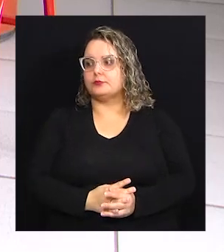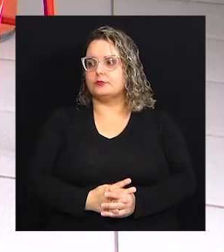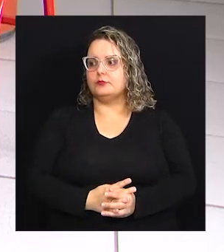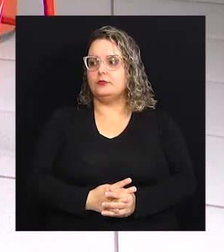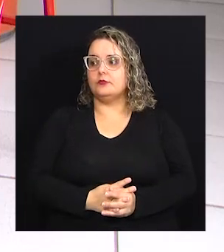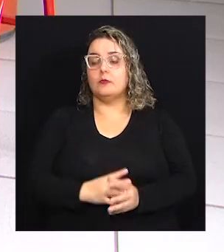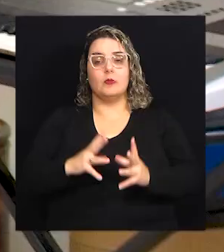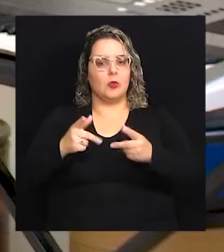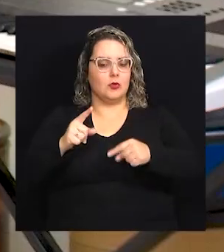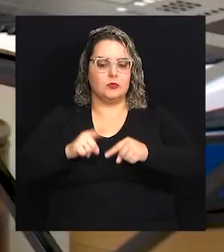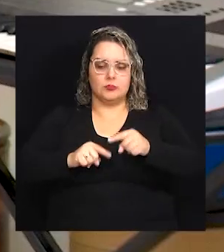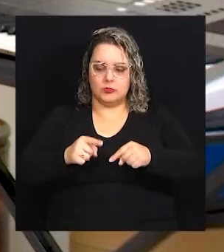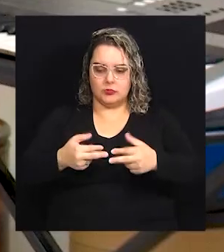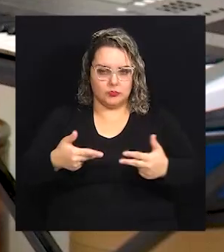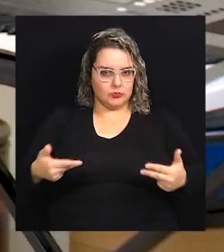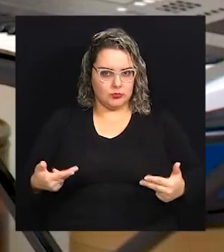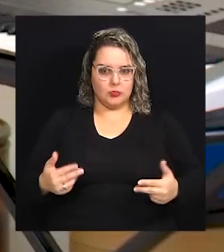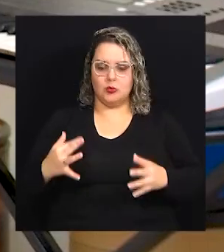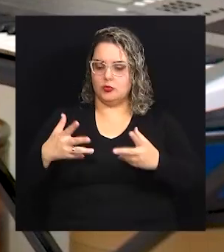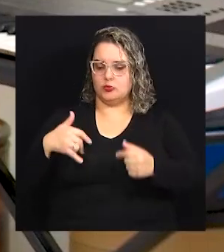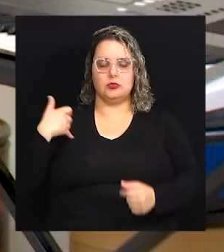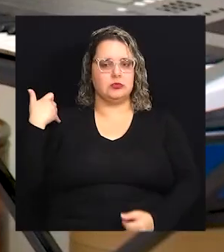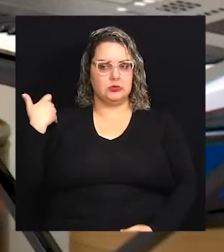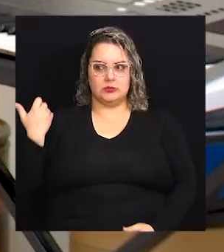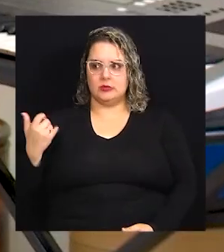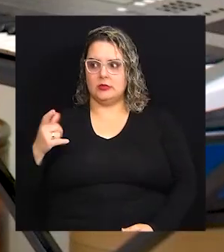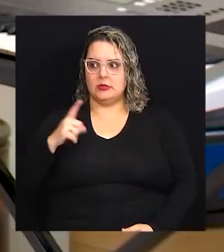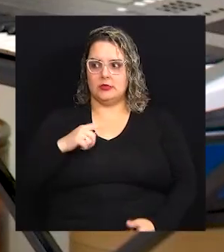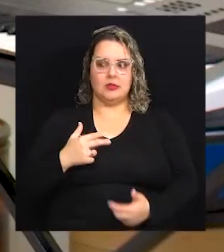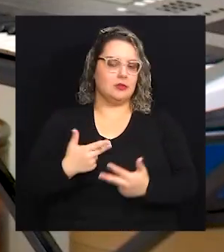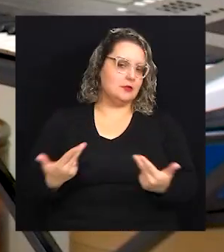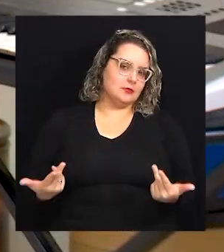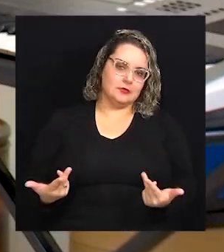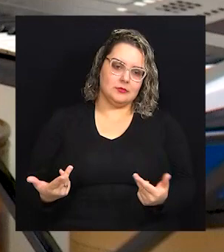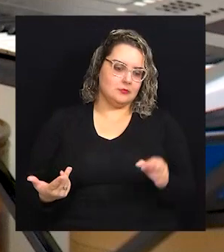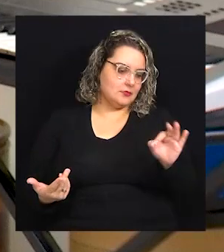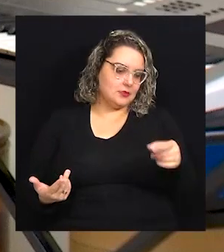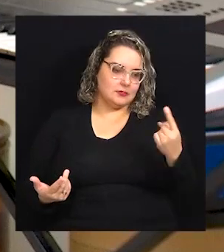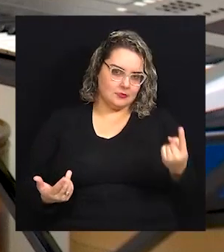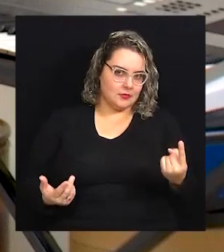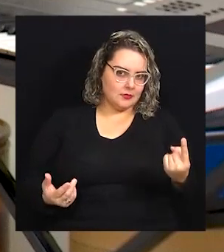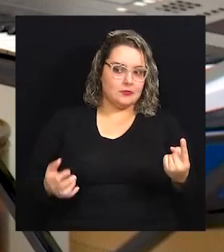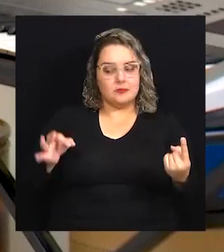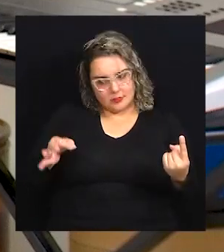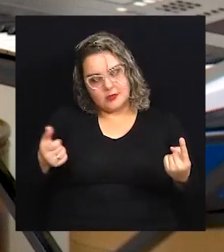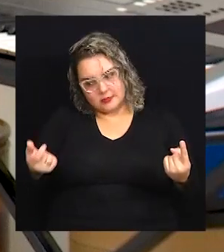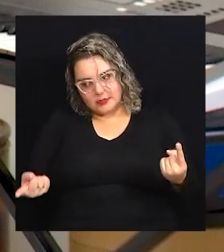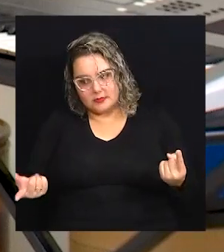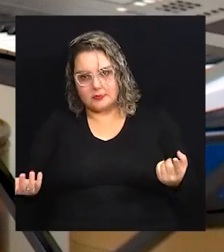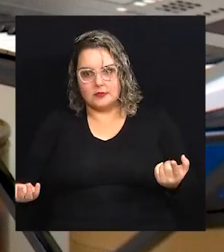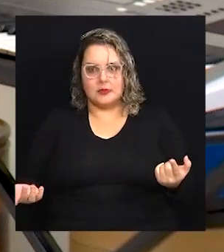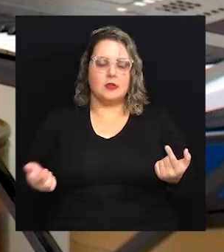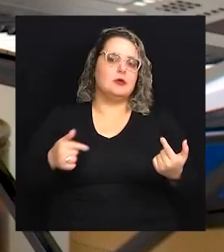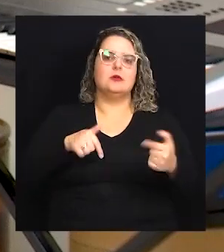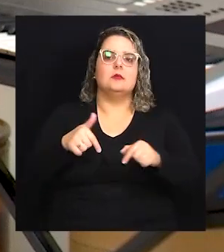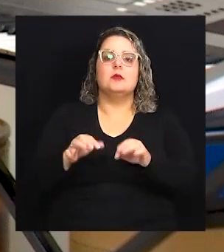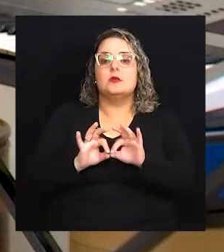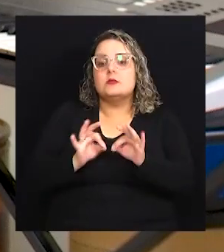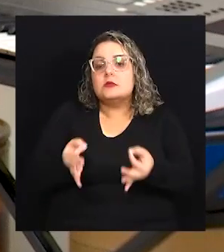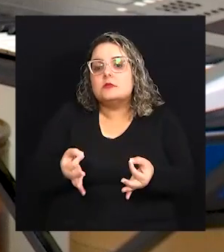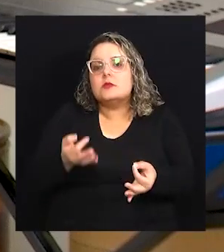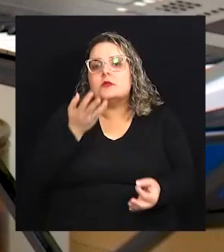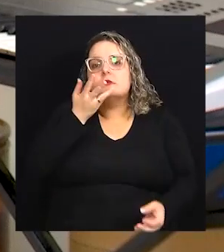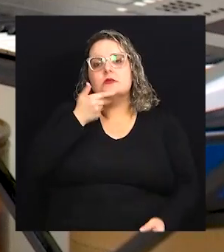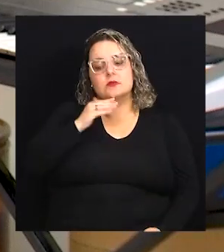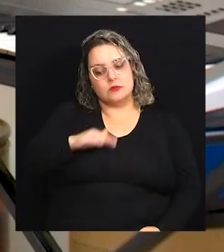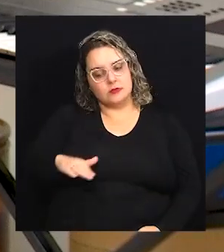trabalho em todos os instrumentos com todas as idades. Então tem coisa que não dá certo para um e dá certo para outro. Então a gente procura trabalhar